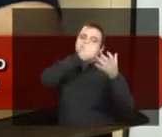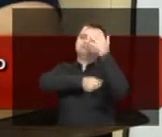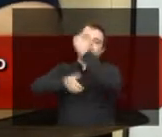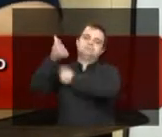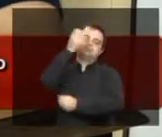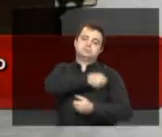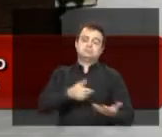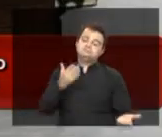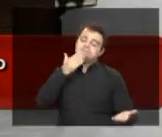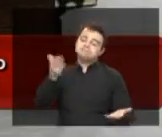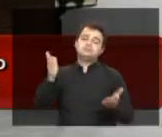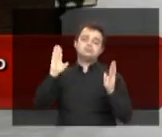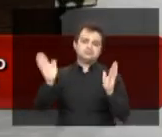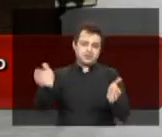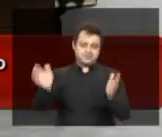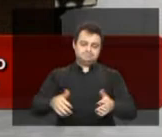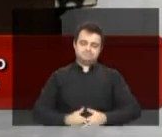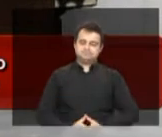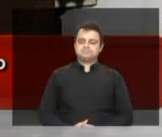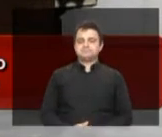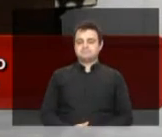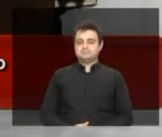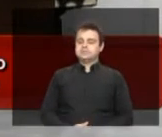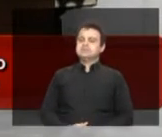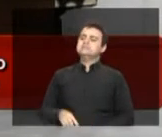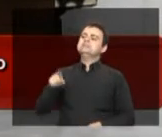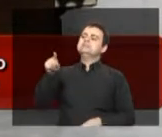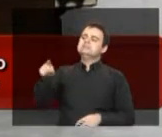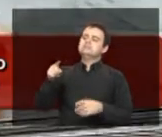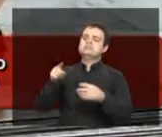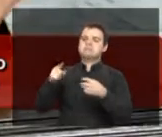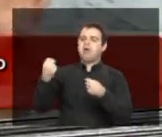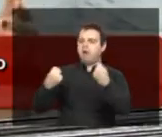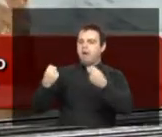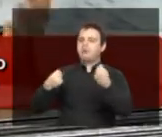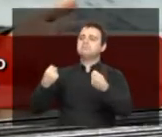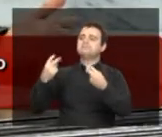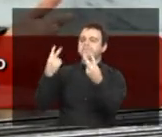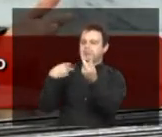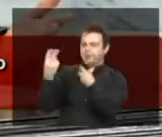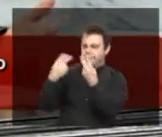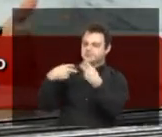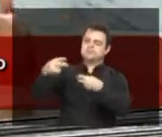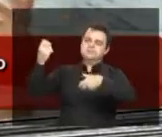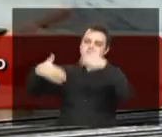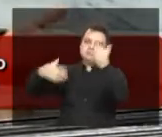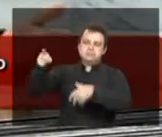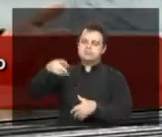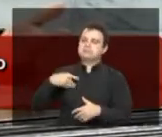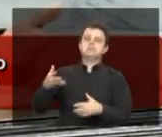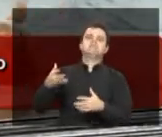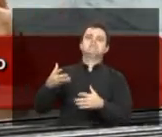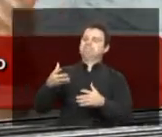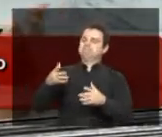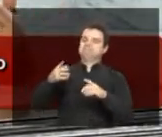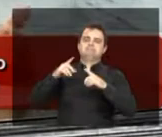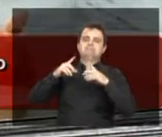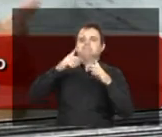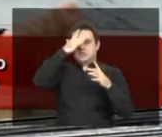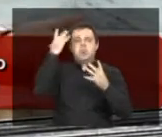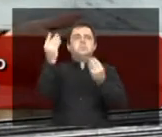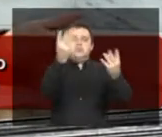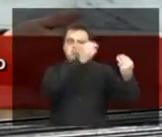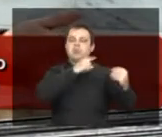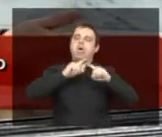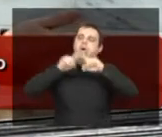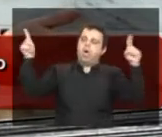pede. Essa questão do trânsito que você pontua aí, eu imagino que seja uma reivindicação constante dos